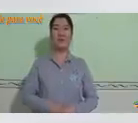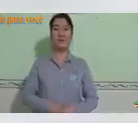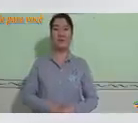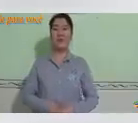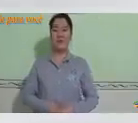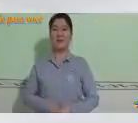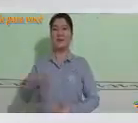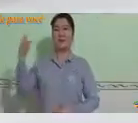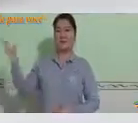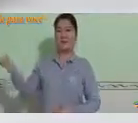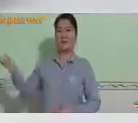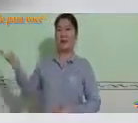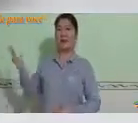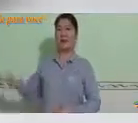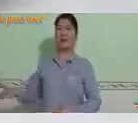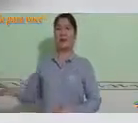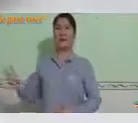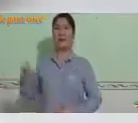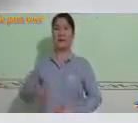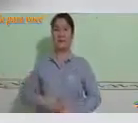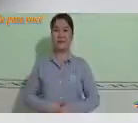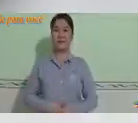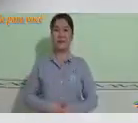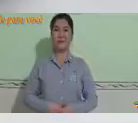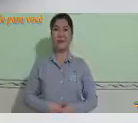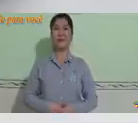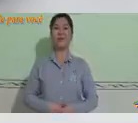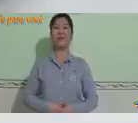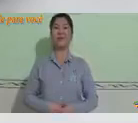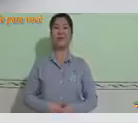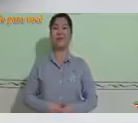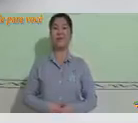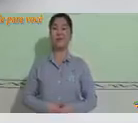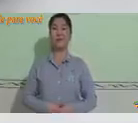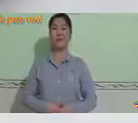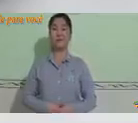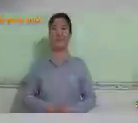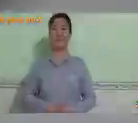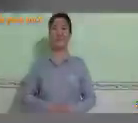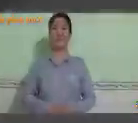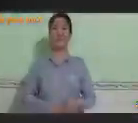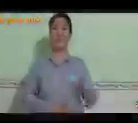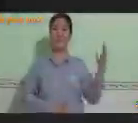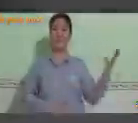Um estudo realizado pelos pesquisadores da Universidade de Michigan nos Estados Unidos,